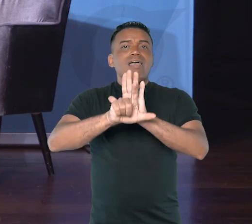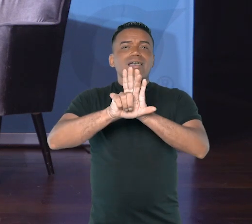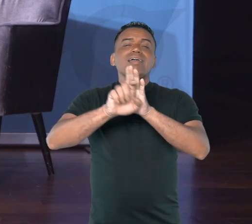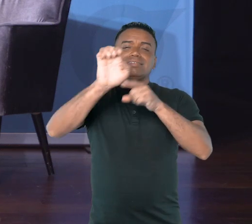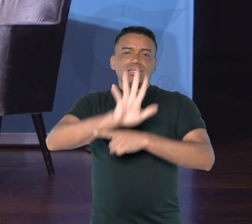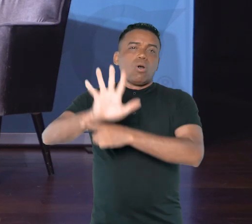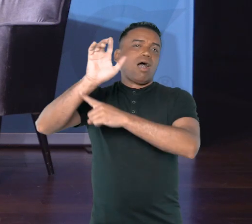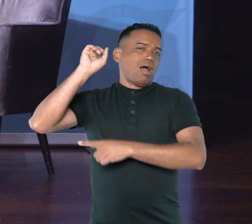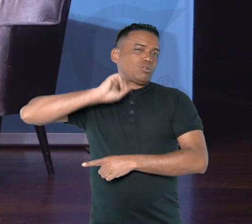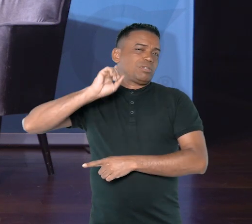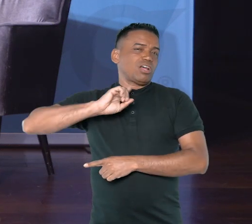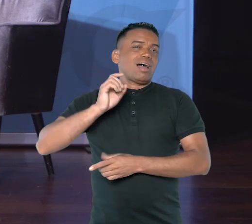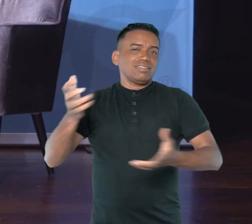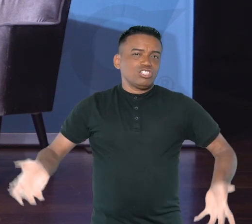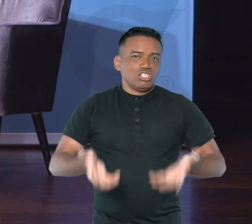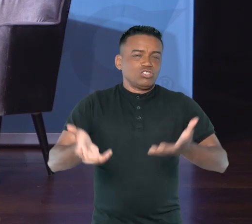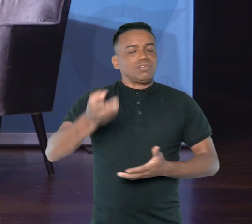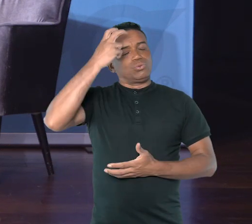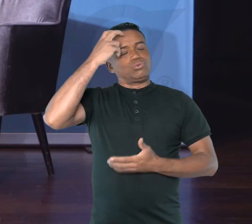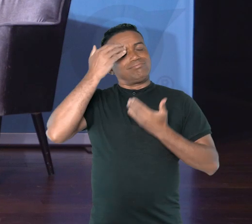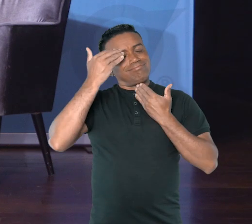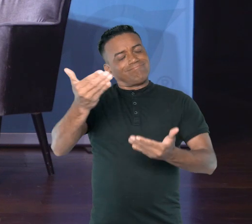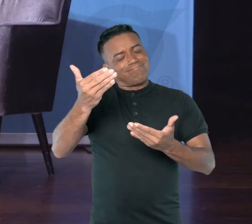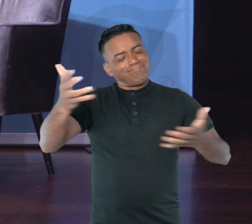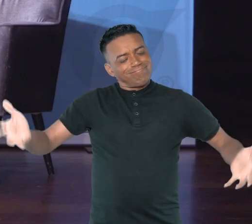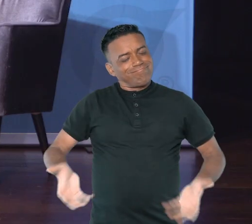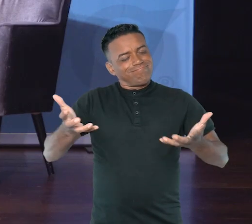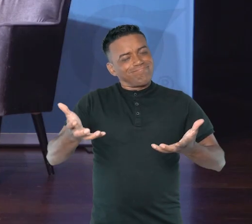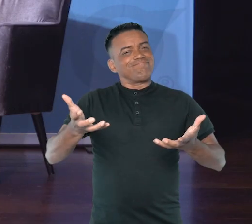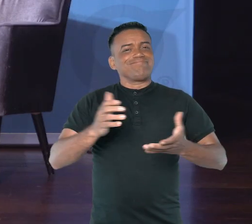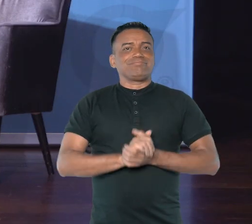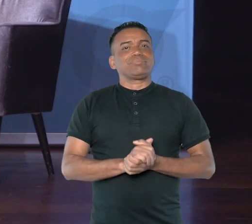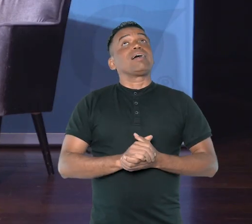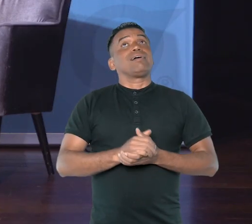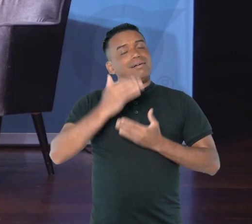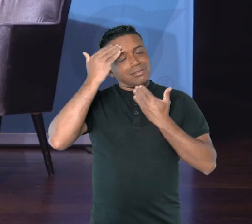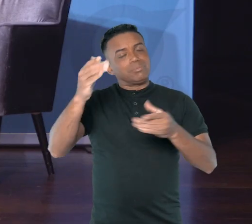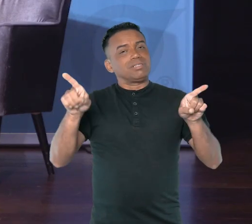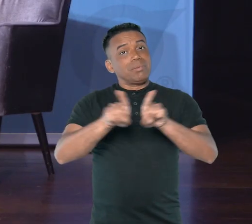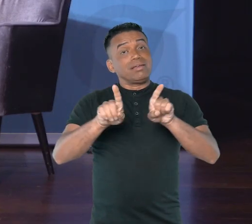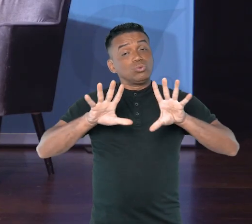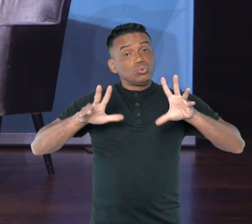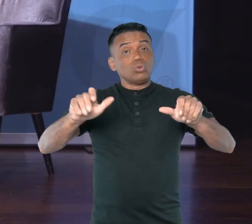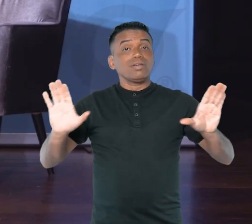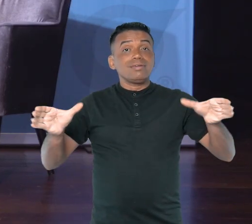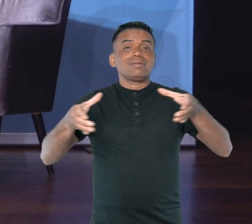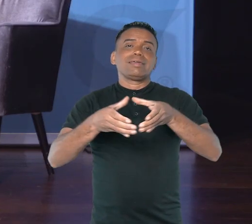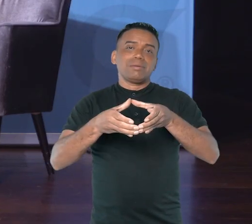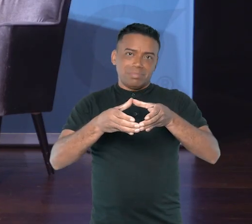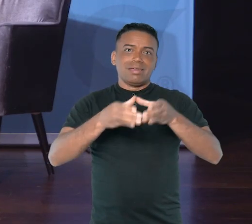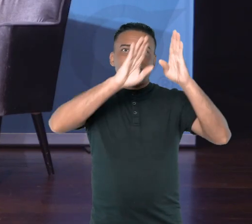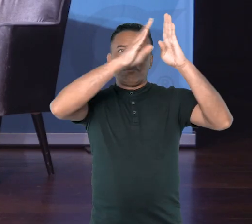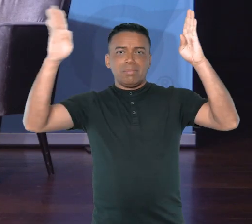de Minas Gerais, a quem a gente agradece esse incentivo. Agradecemos também a toda a equipe aqui da Biblioteca Pública de